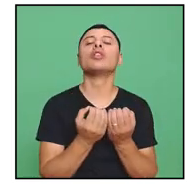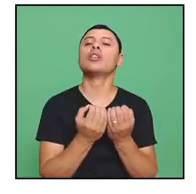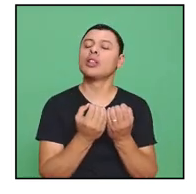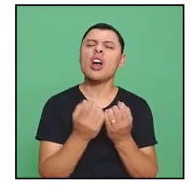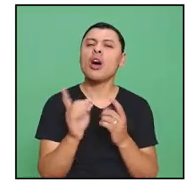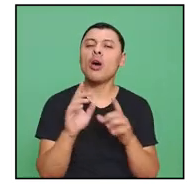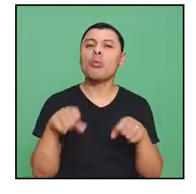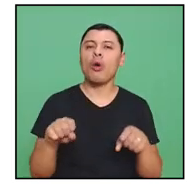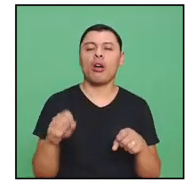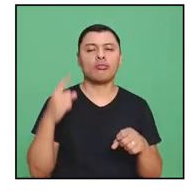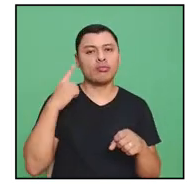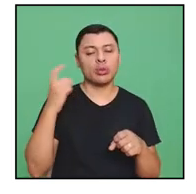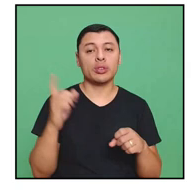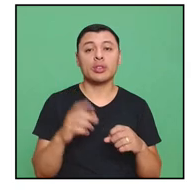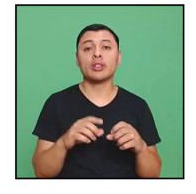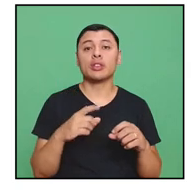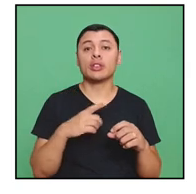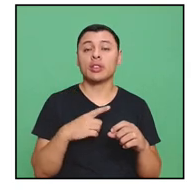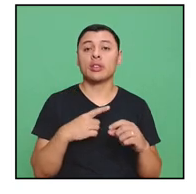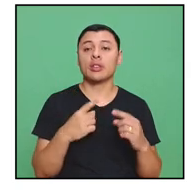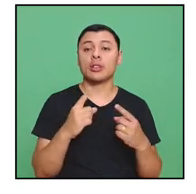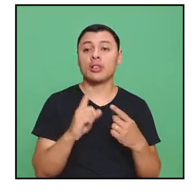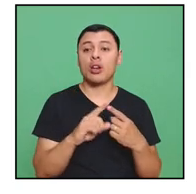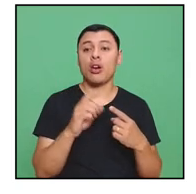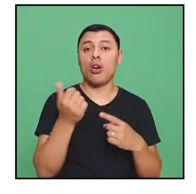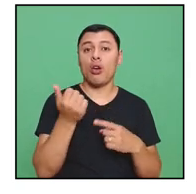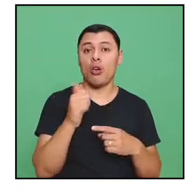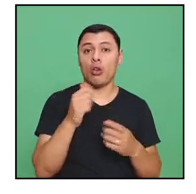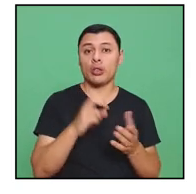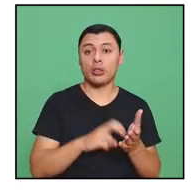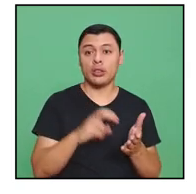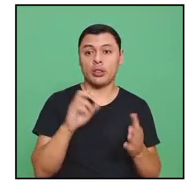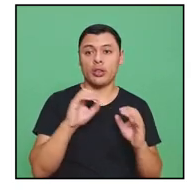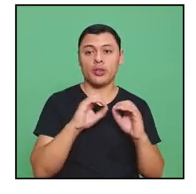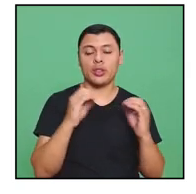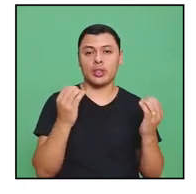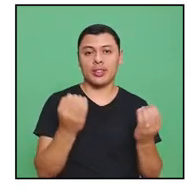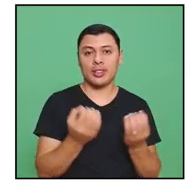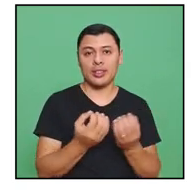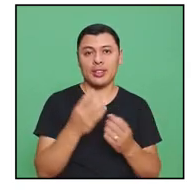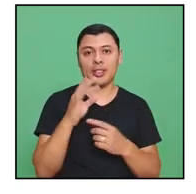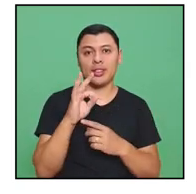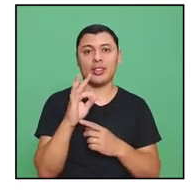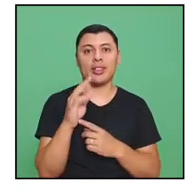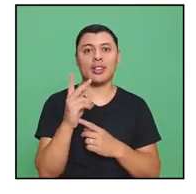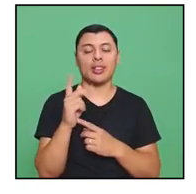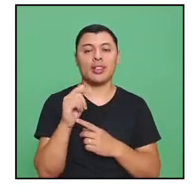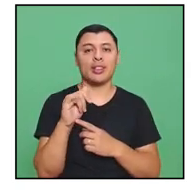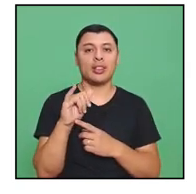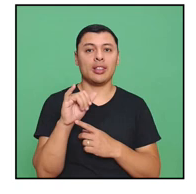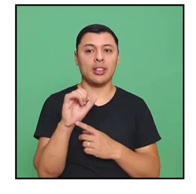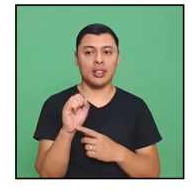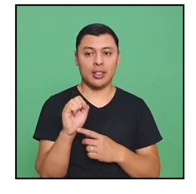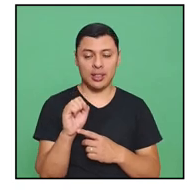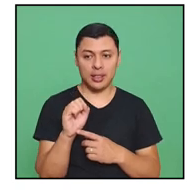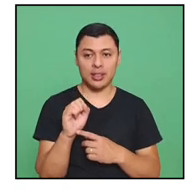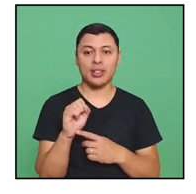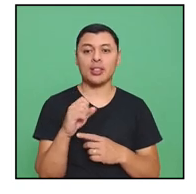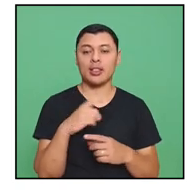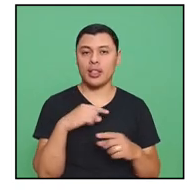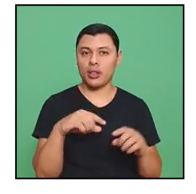aqui. A primeira é uma oficina, às 11 horas da manhã, com a Thaís Cochino, e Rodrigo Cochino e o Matheus Leston.